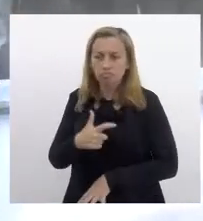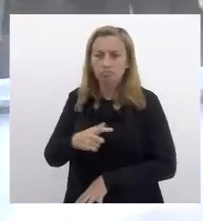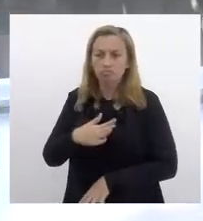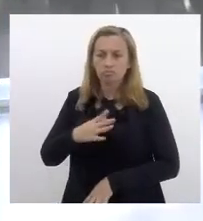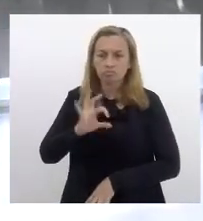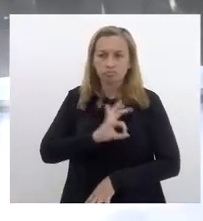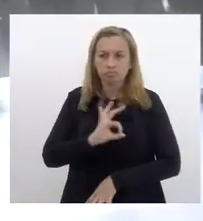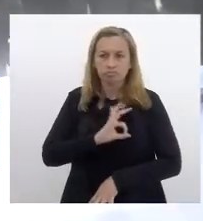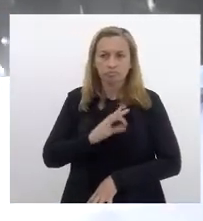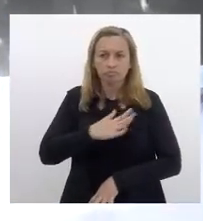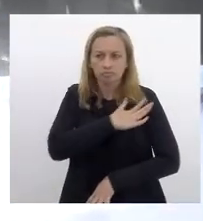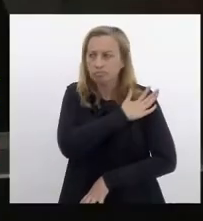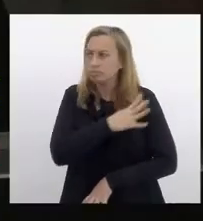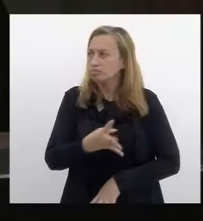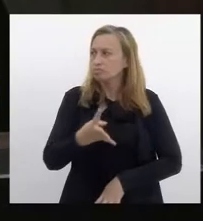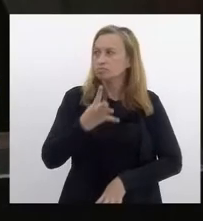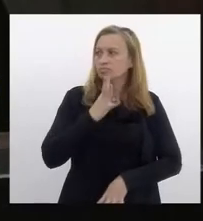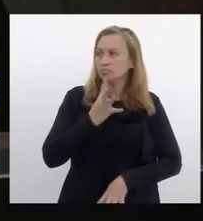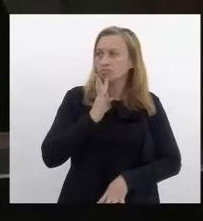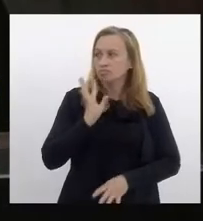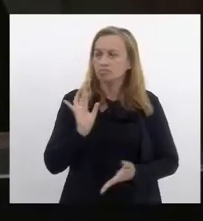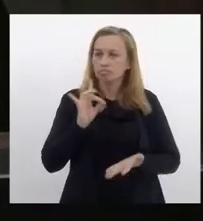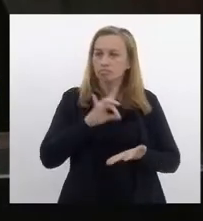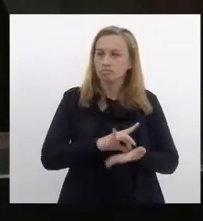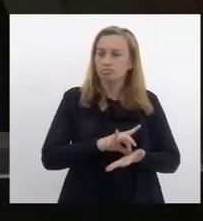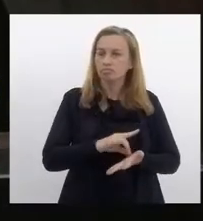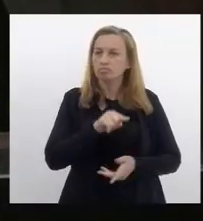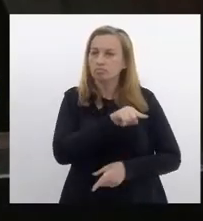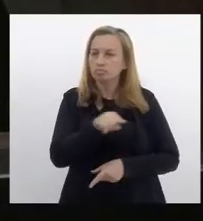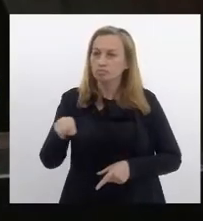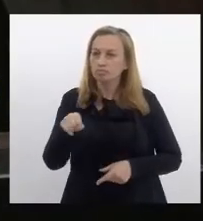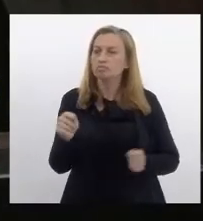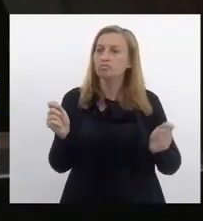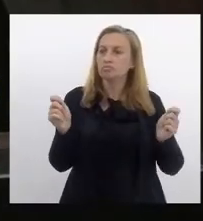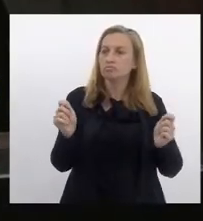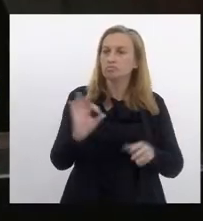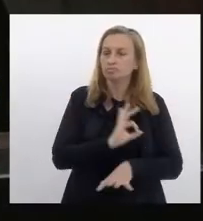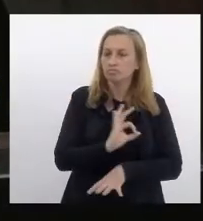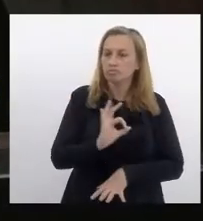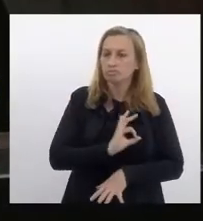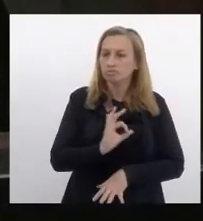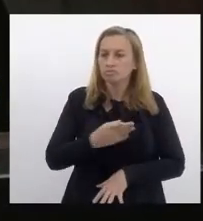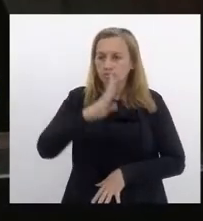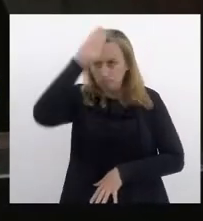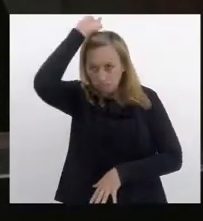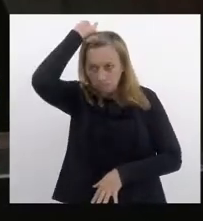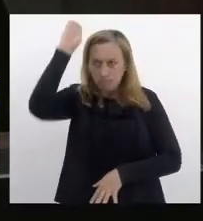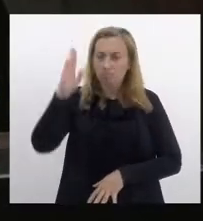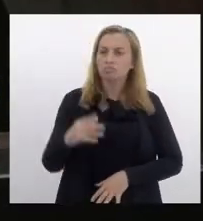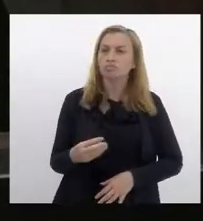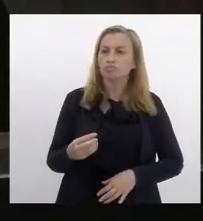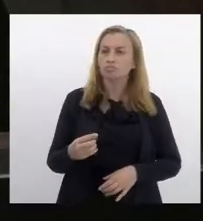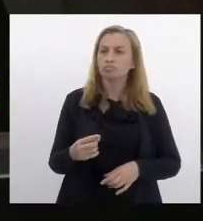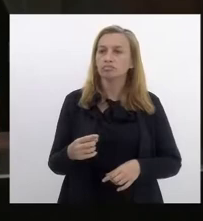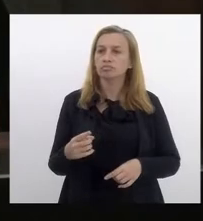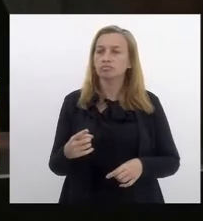Militar, conheço a realidade em que esses policiais e bombeiros passam nas ruas,